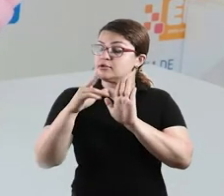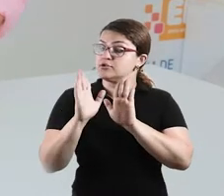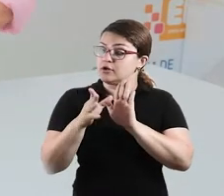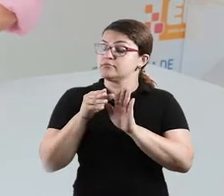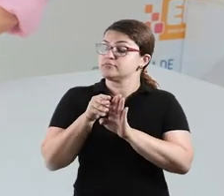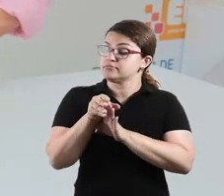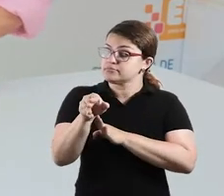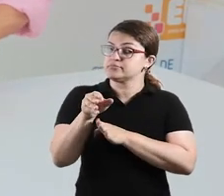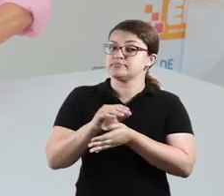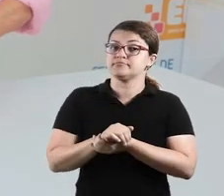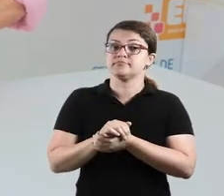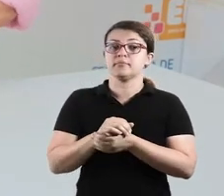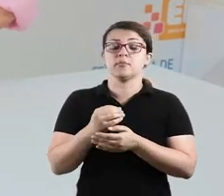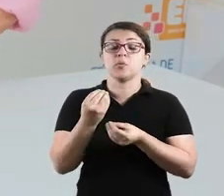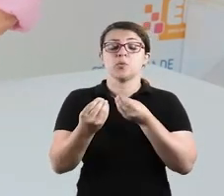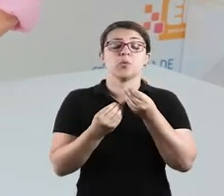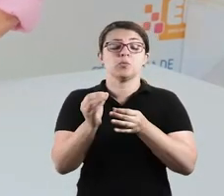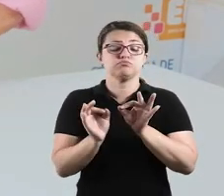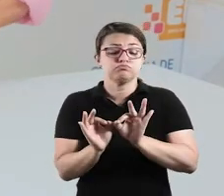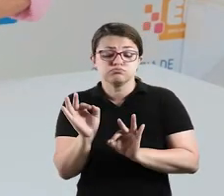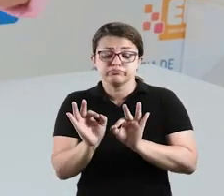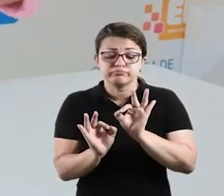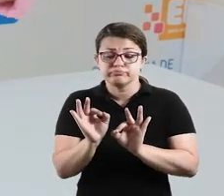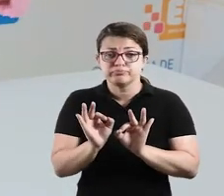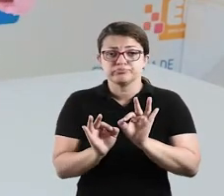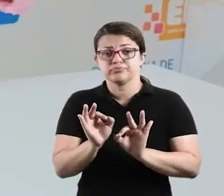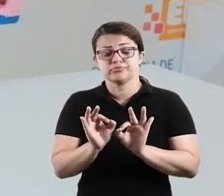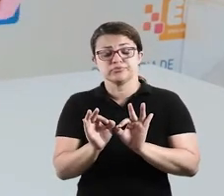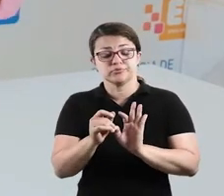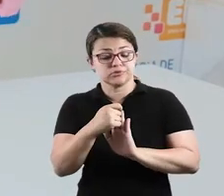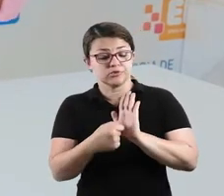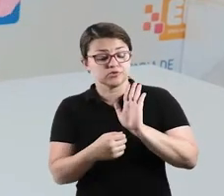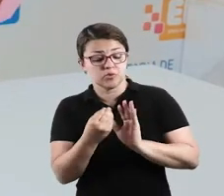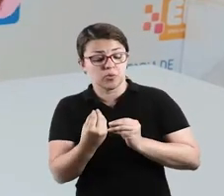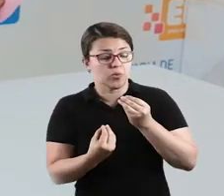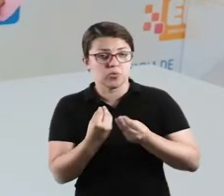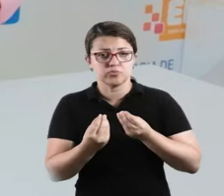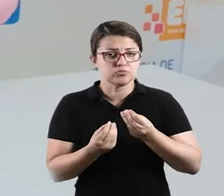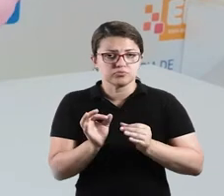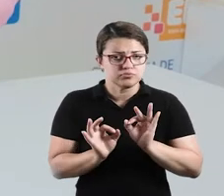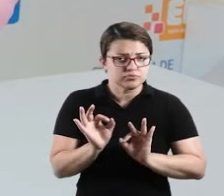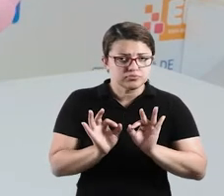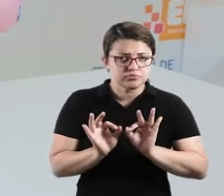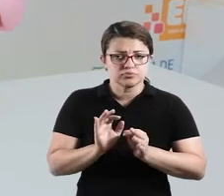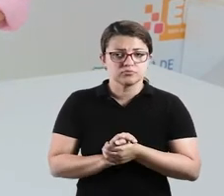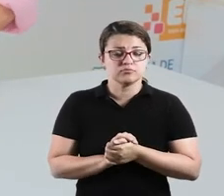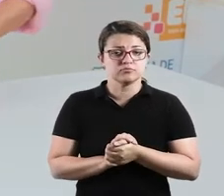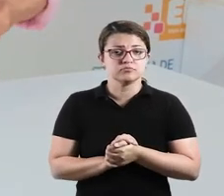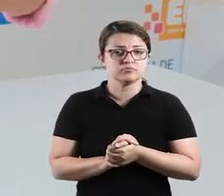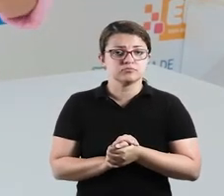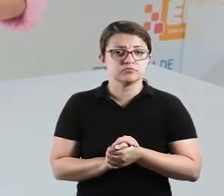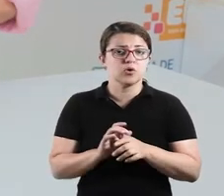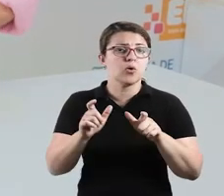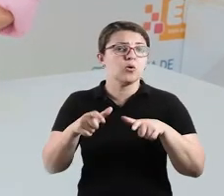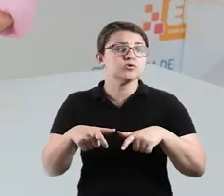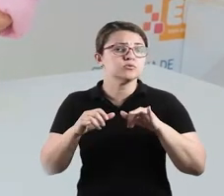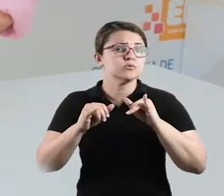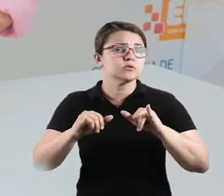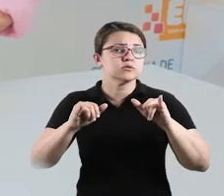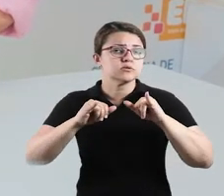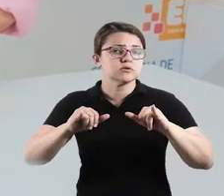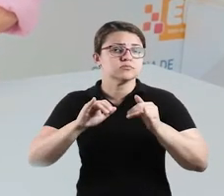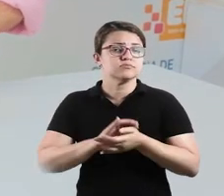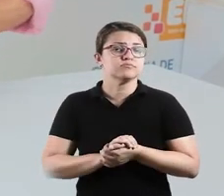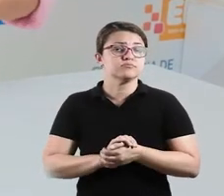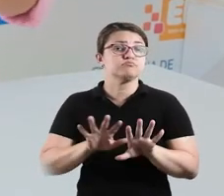certo? Como ele está organizado? Como que é a organização desse texto? Onde foi